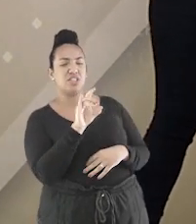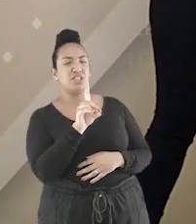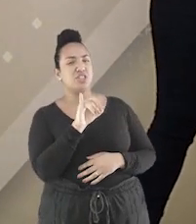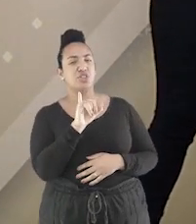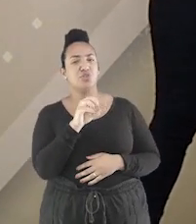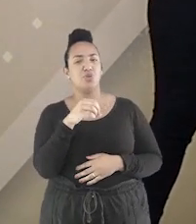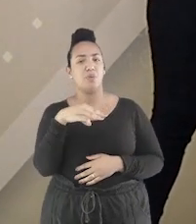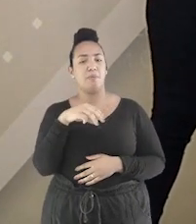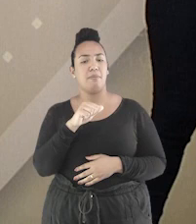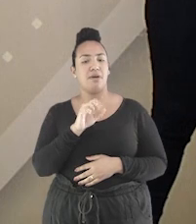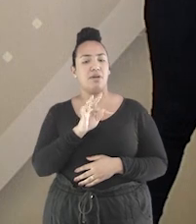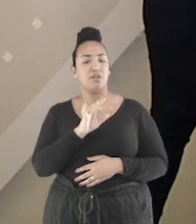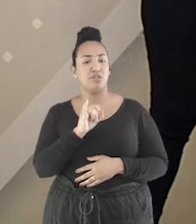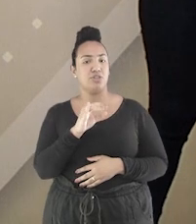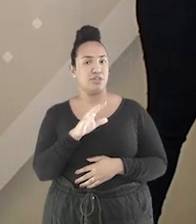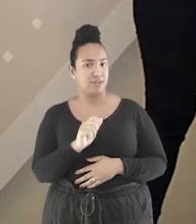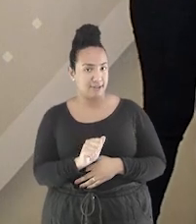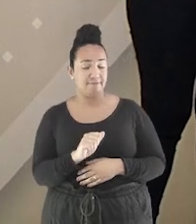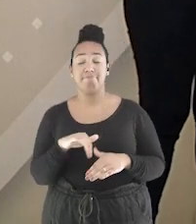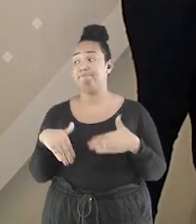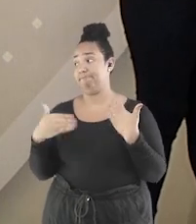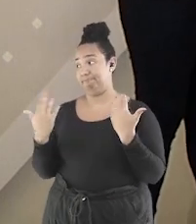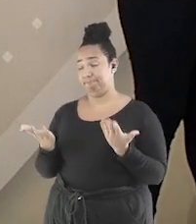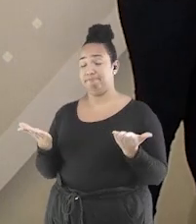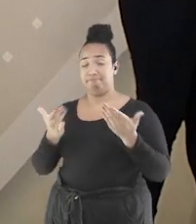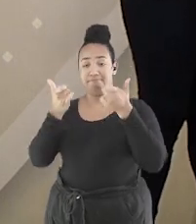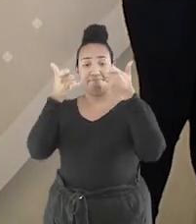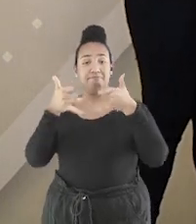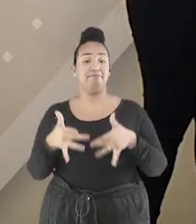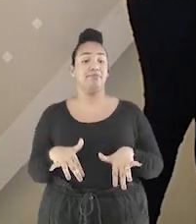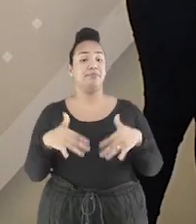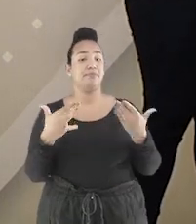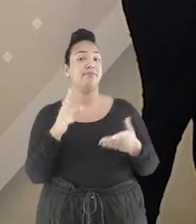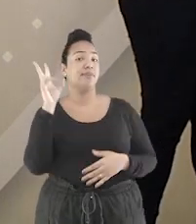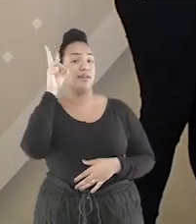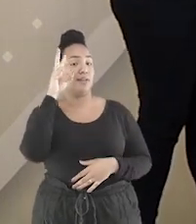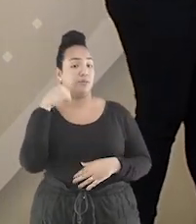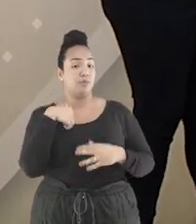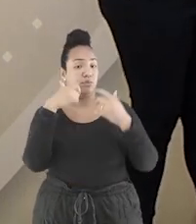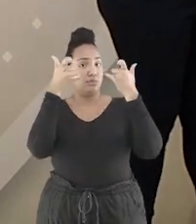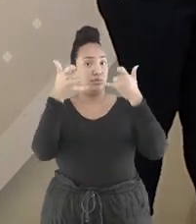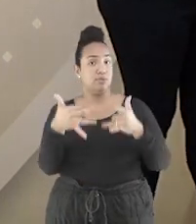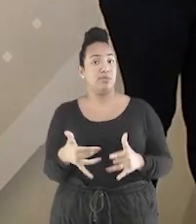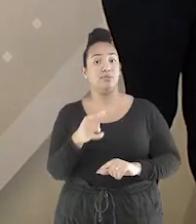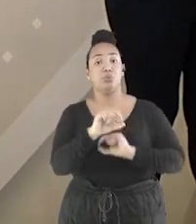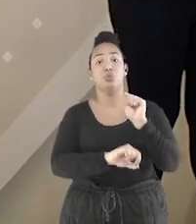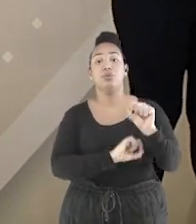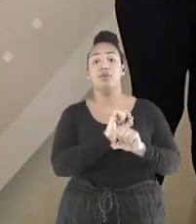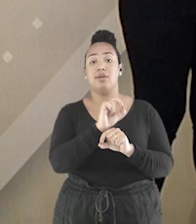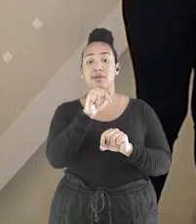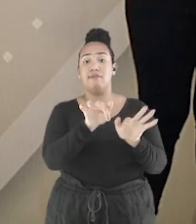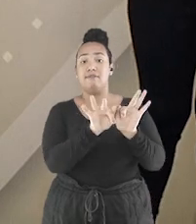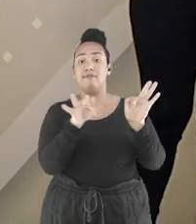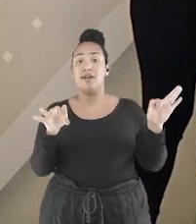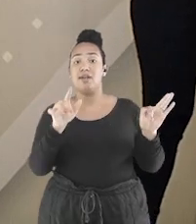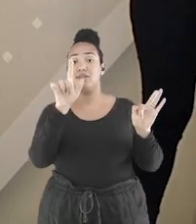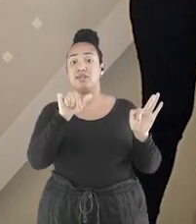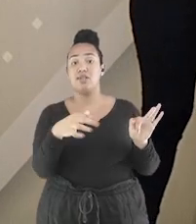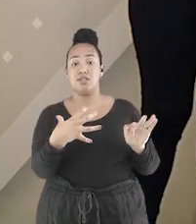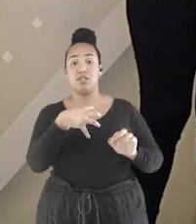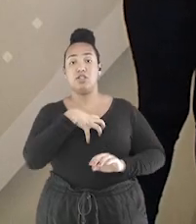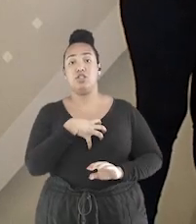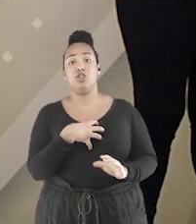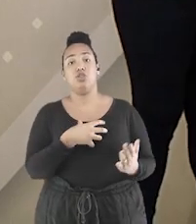Neidiana. Como a gente disse anteriormente, as expressões idiomáticas funcionam a partir do sentido conotativo